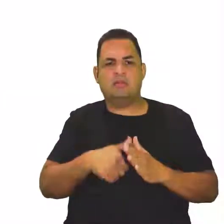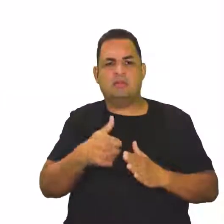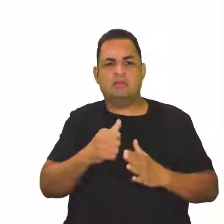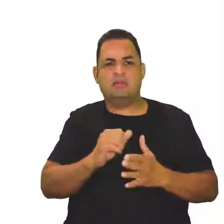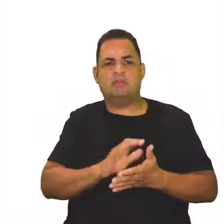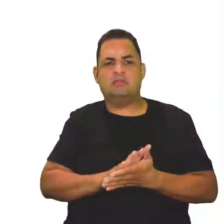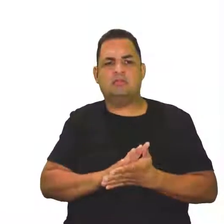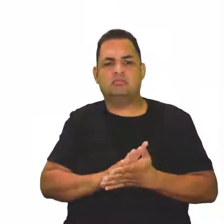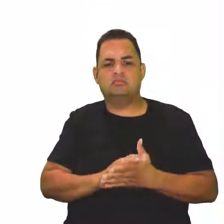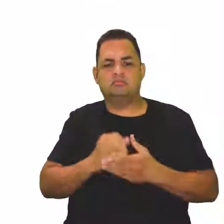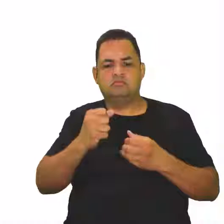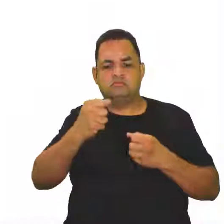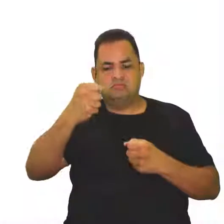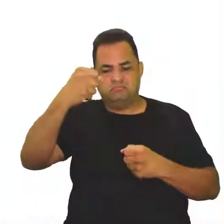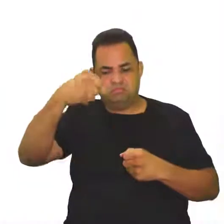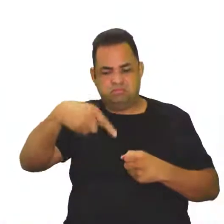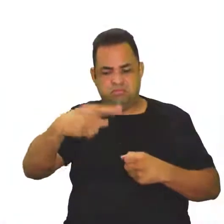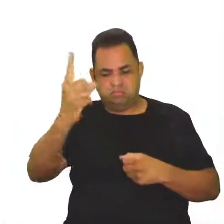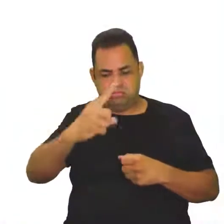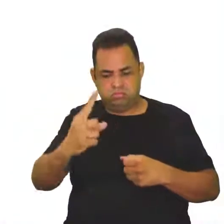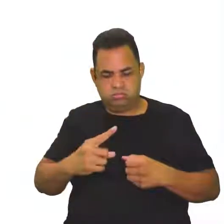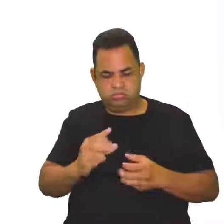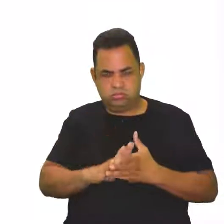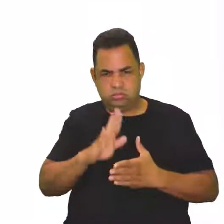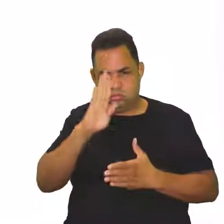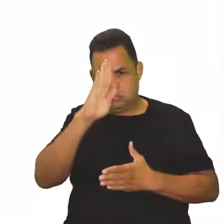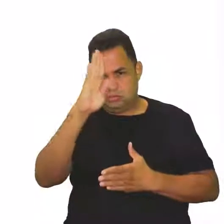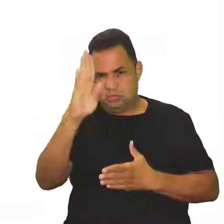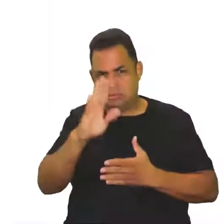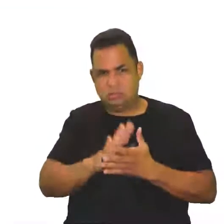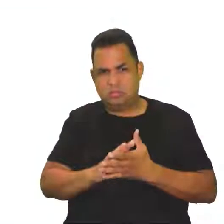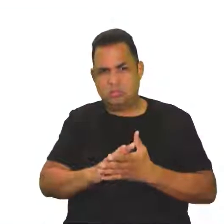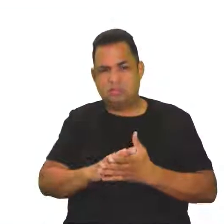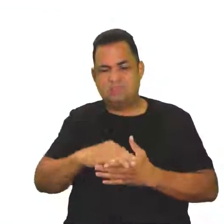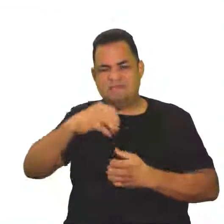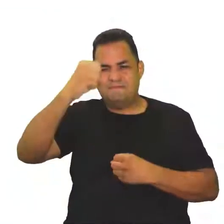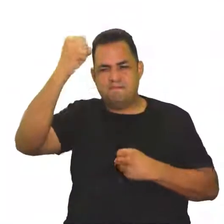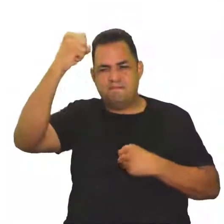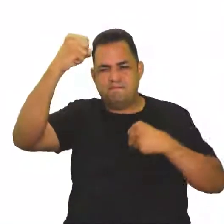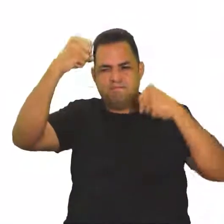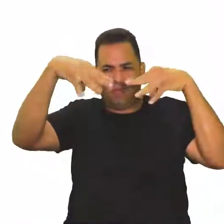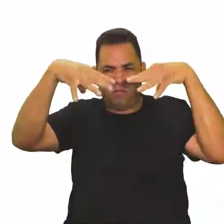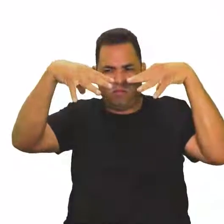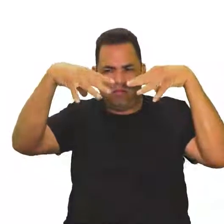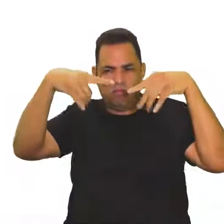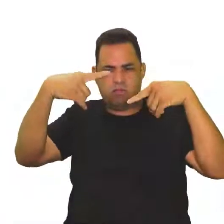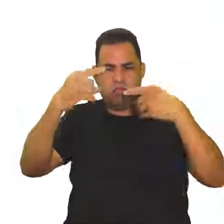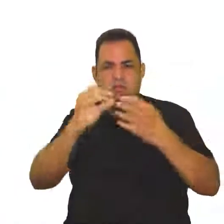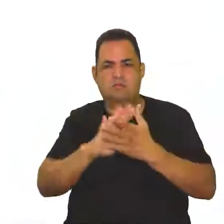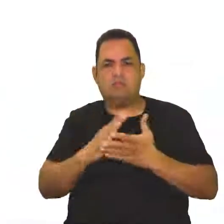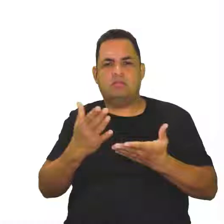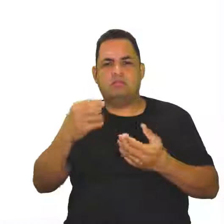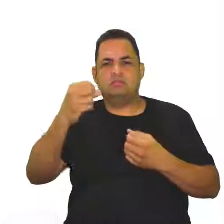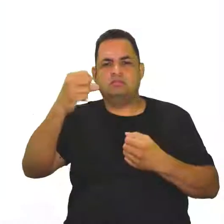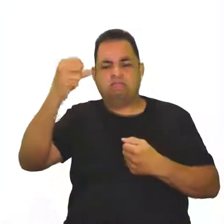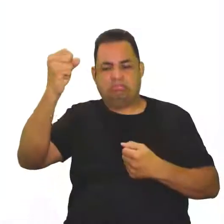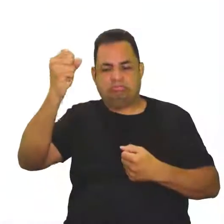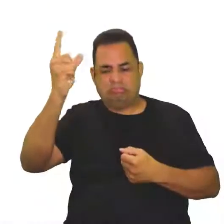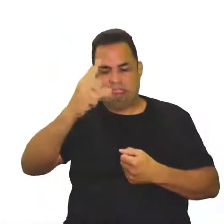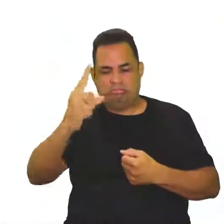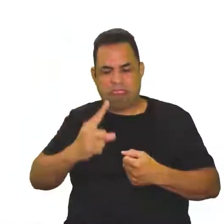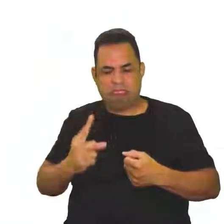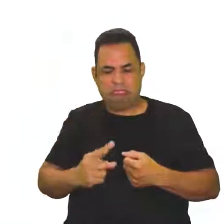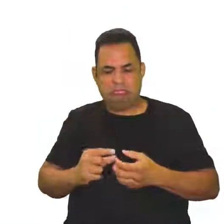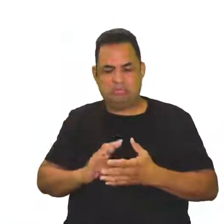descarga principal. Ela é de grande luminosidade, dirigida da Terra